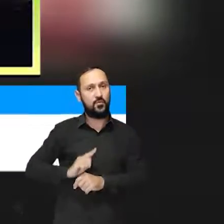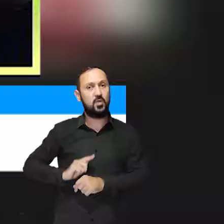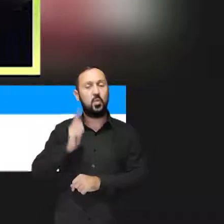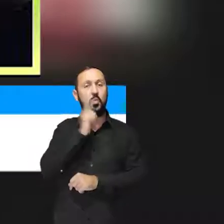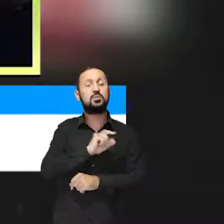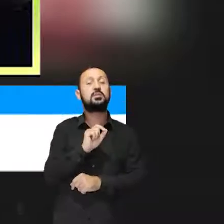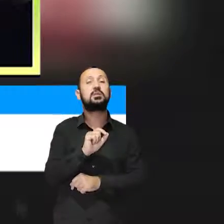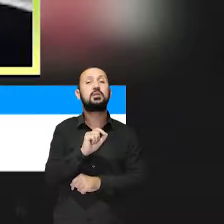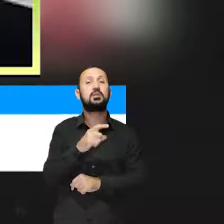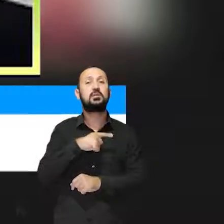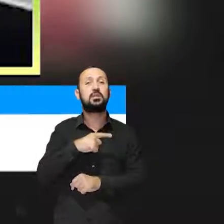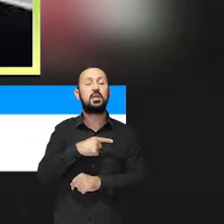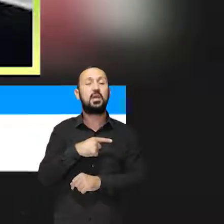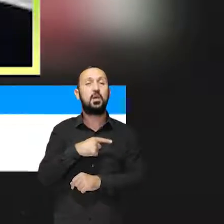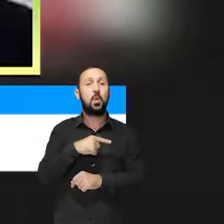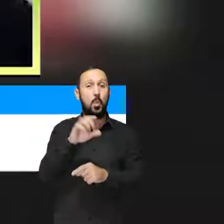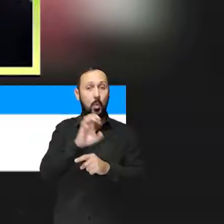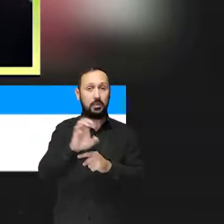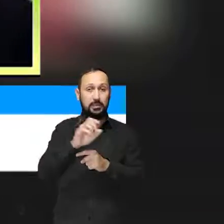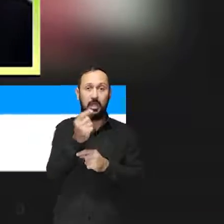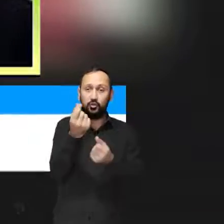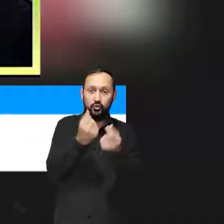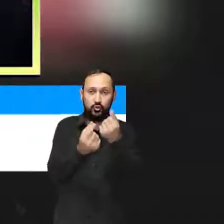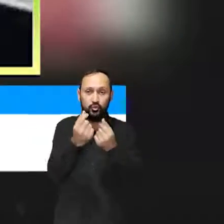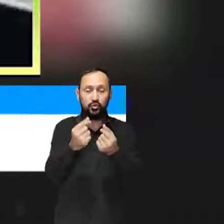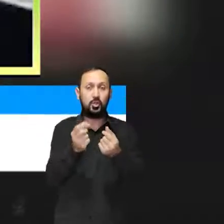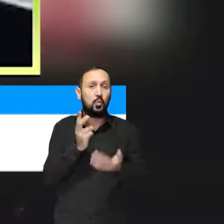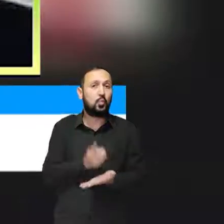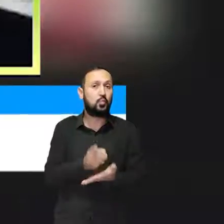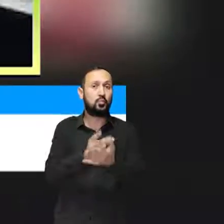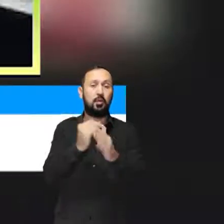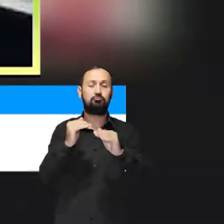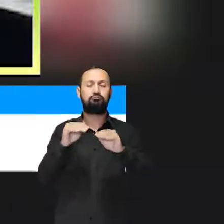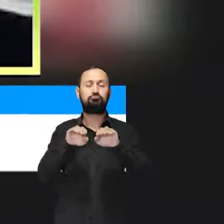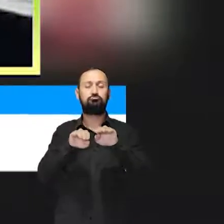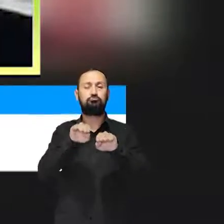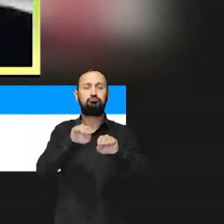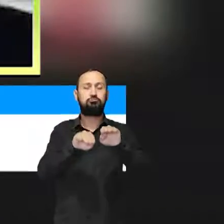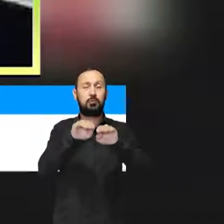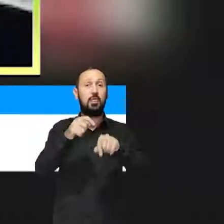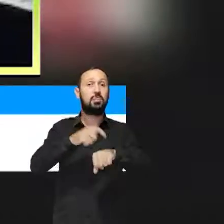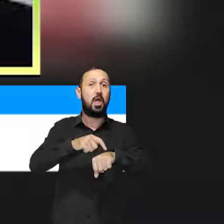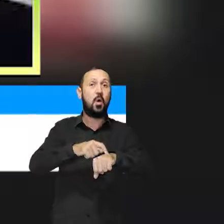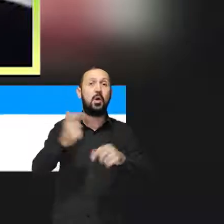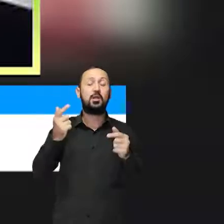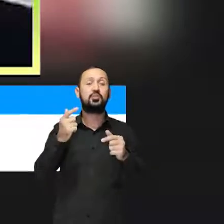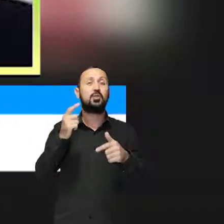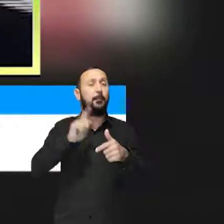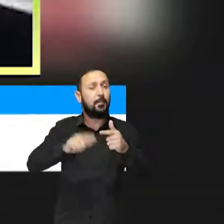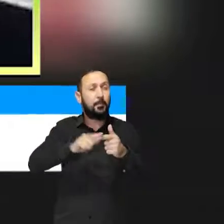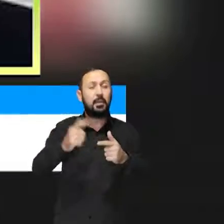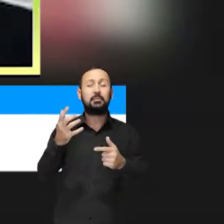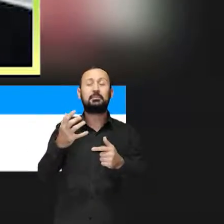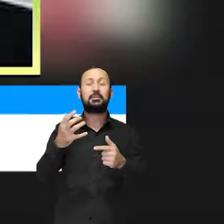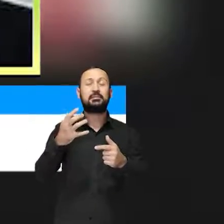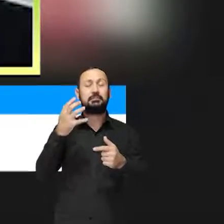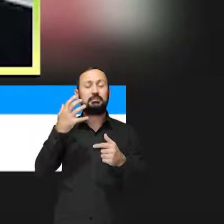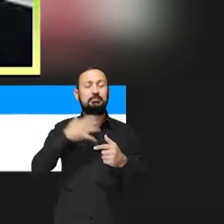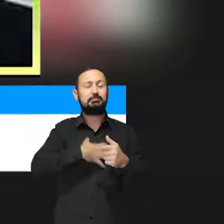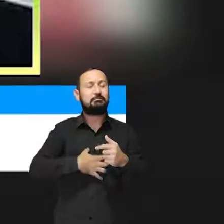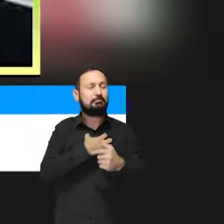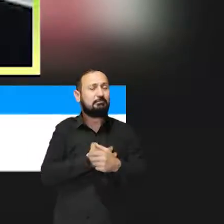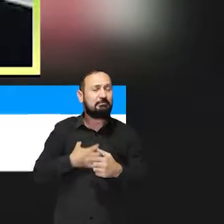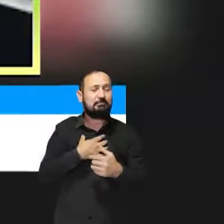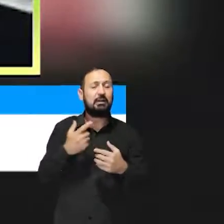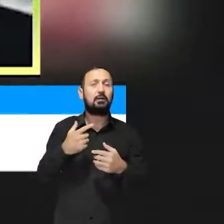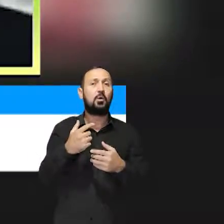que o governo pudesse manter o estado em ordem e aí sim poder fazer numa hora de desespero, numa hora que as